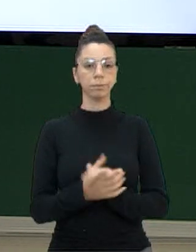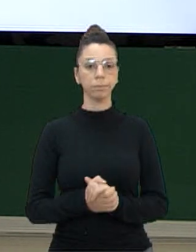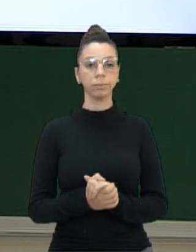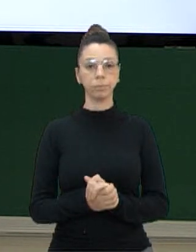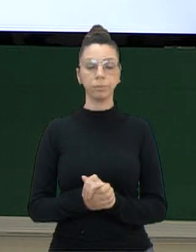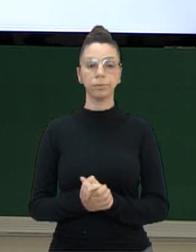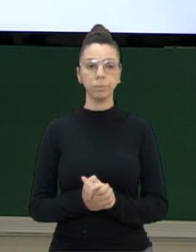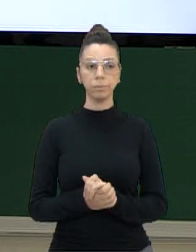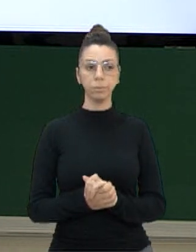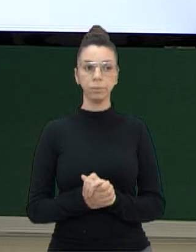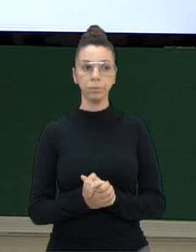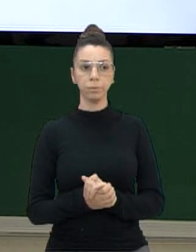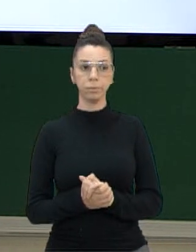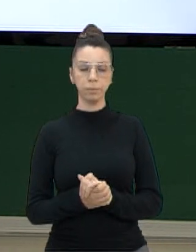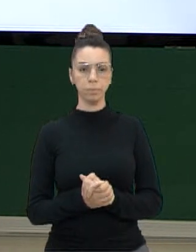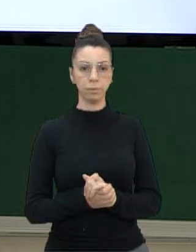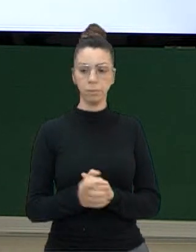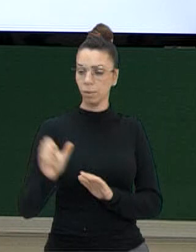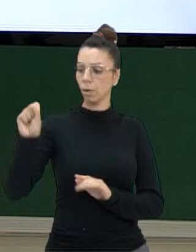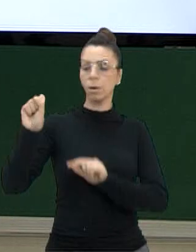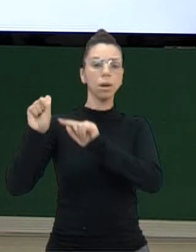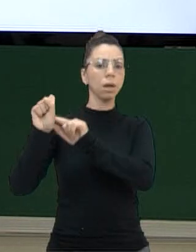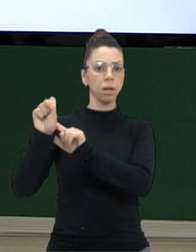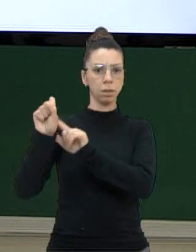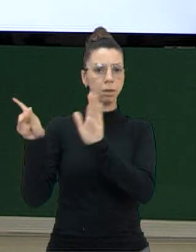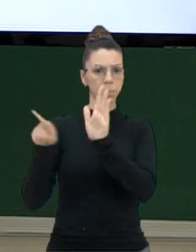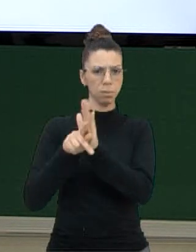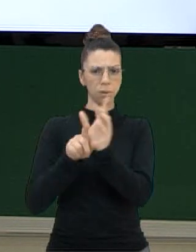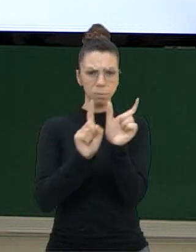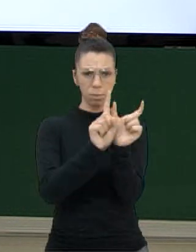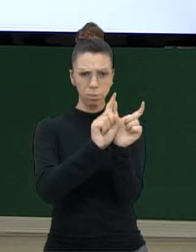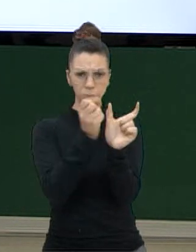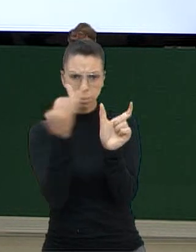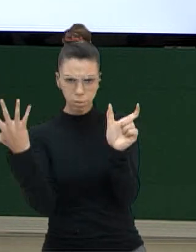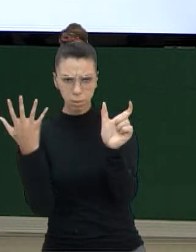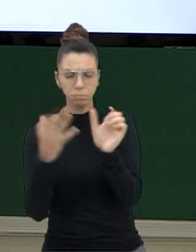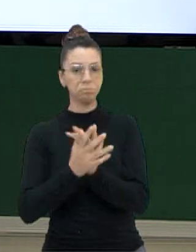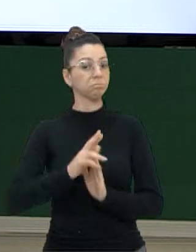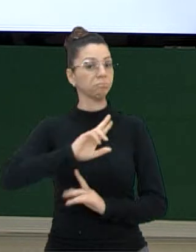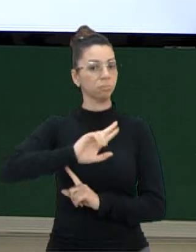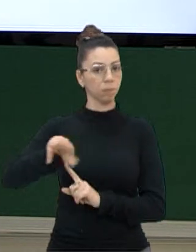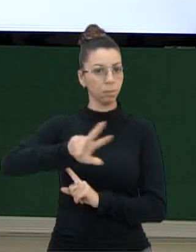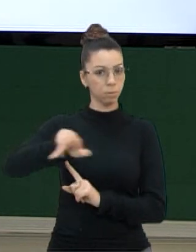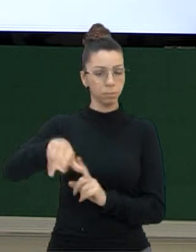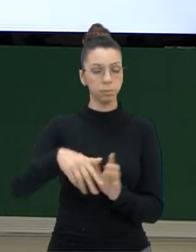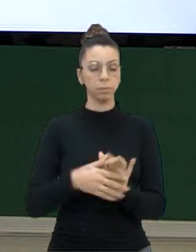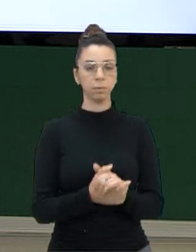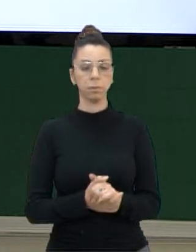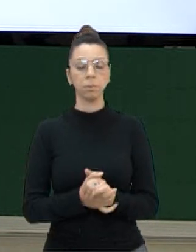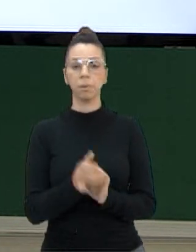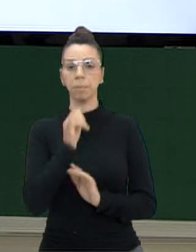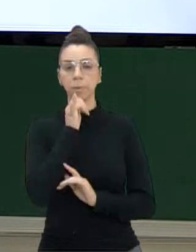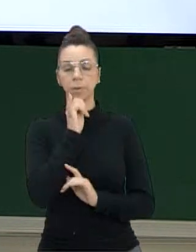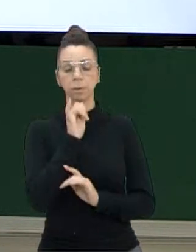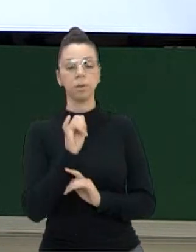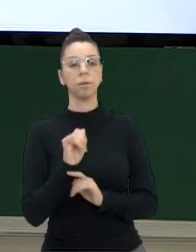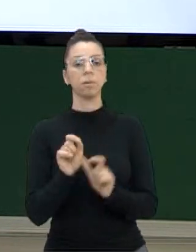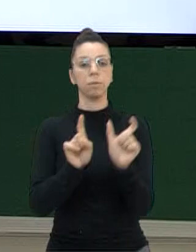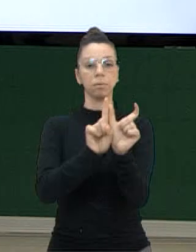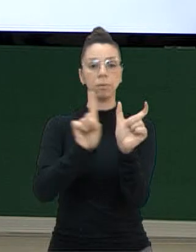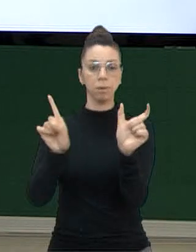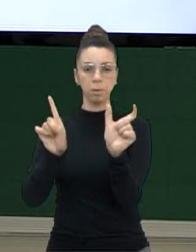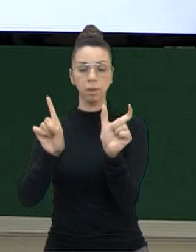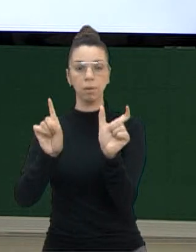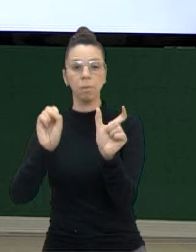Mas, professor, e esse S indica plural? Aqui não necessariamente. Há uma situação linguística, teórica, que fala de plural irregular.